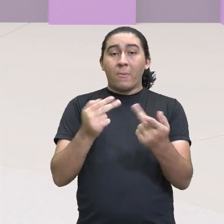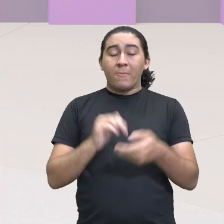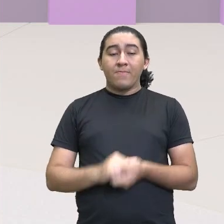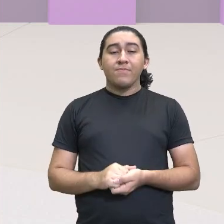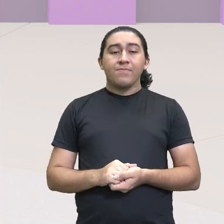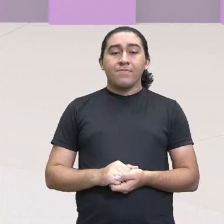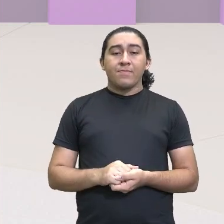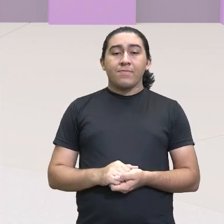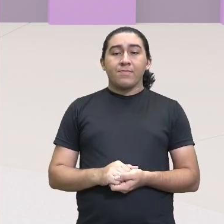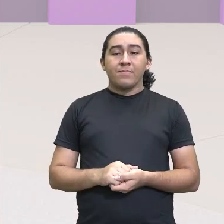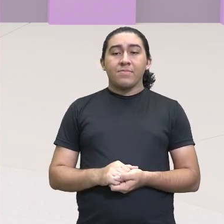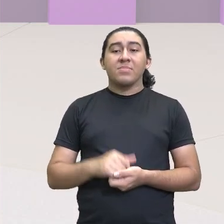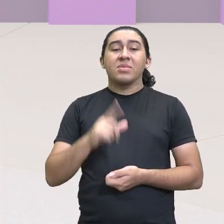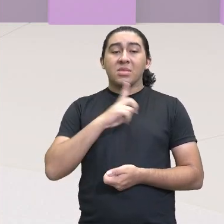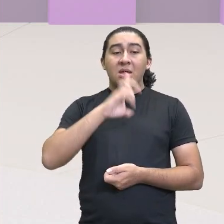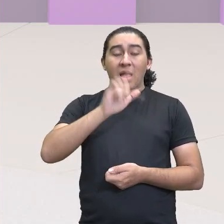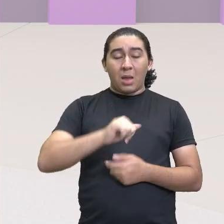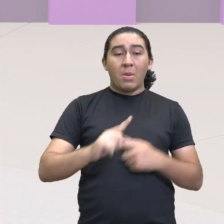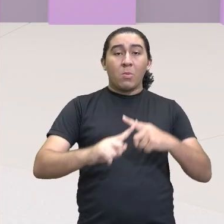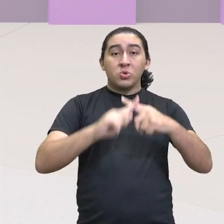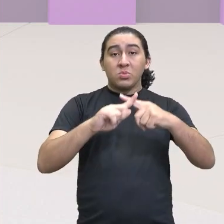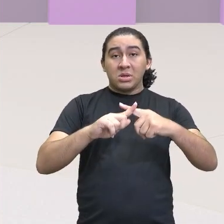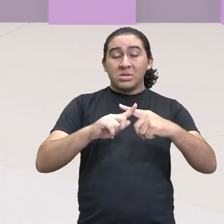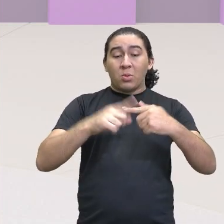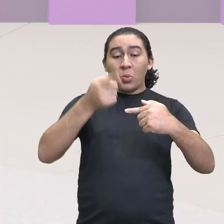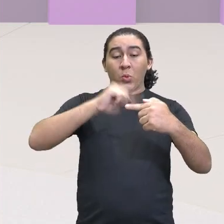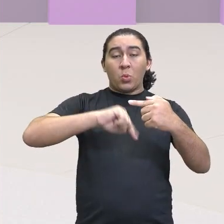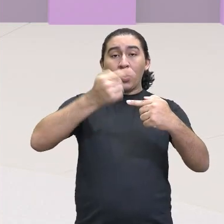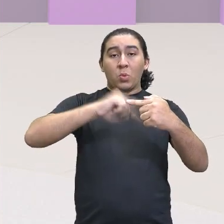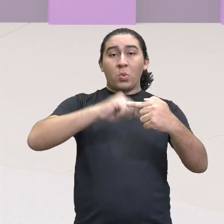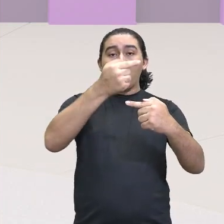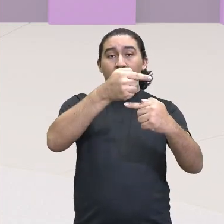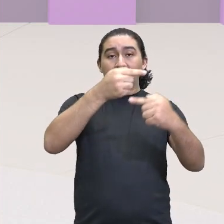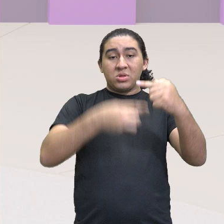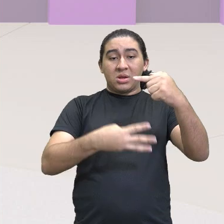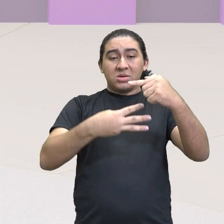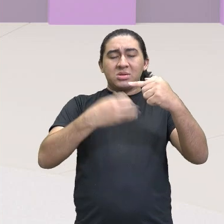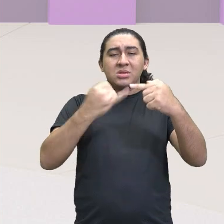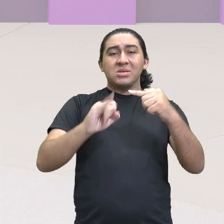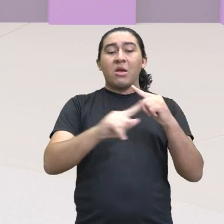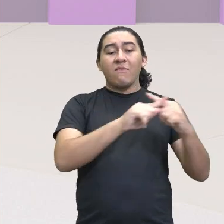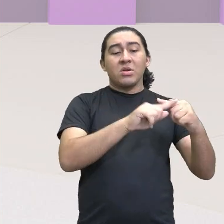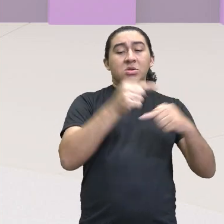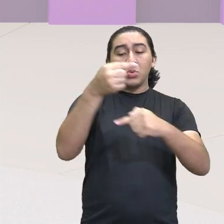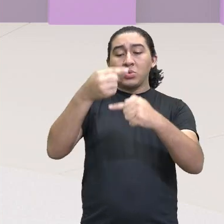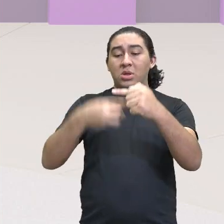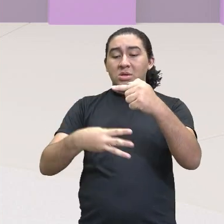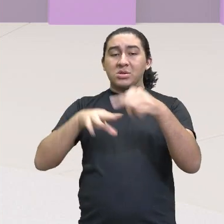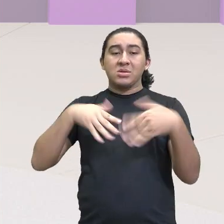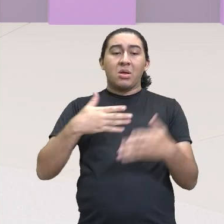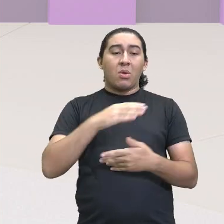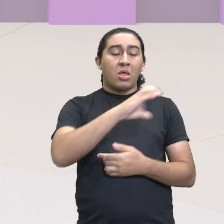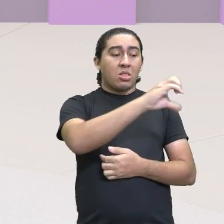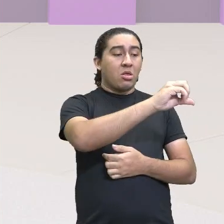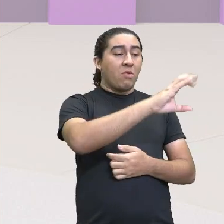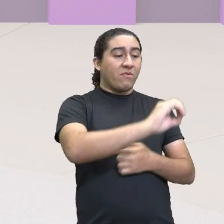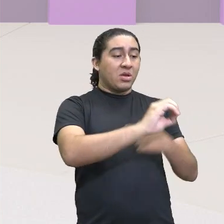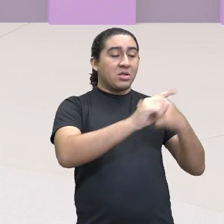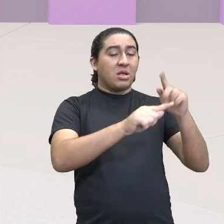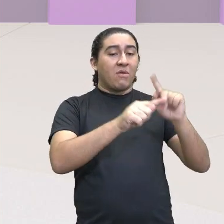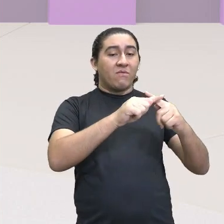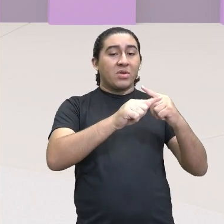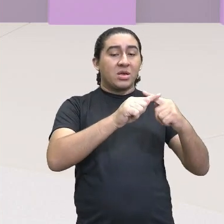que é uma multiplicação por um terço. E quando a gente multiplica por um terço, então vai ficar 90 vezes o numerador, que é